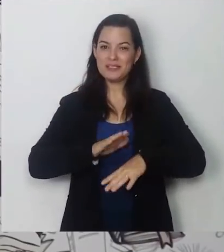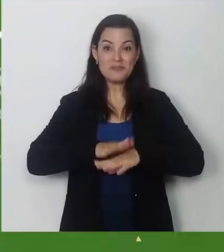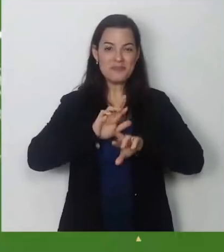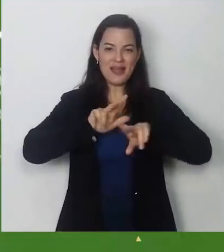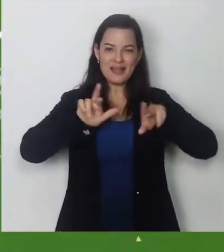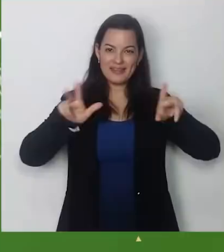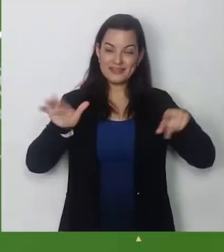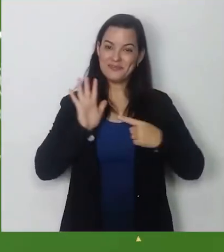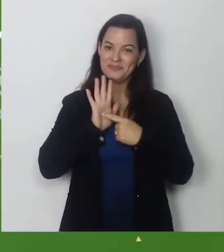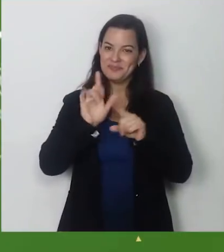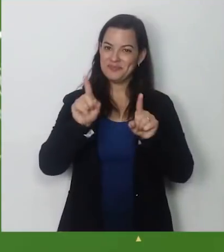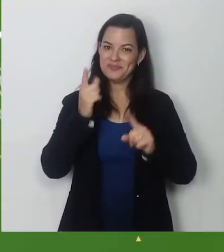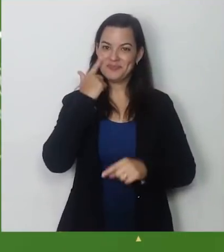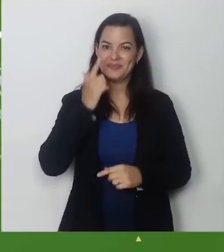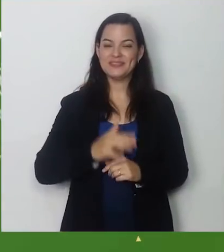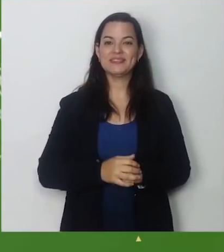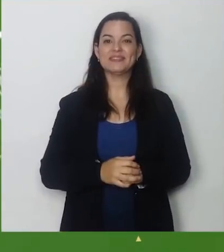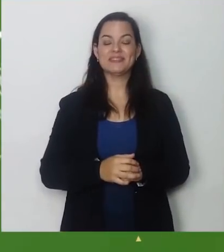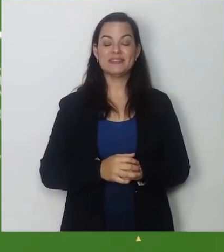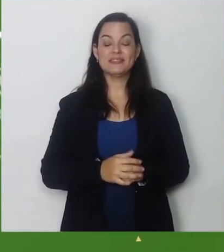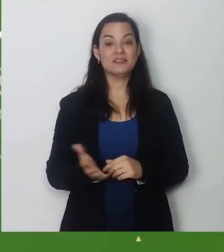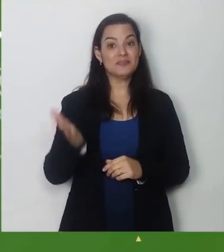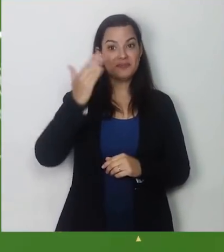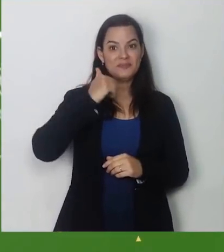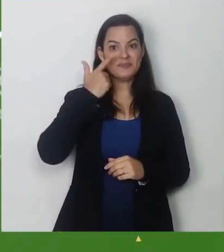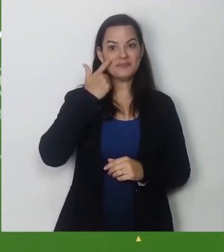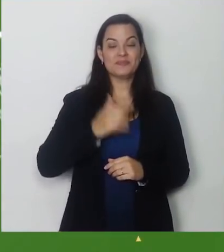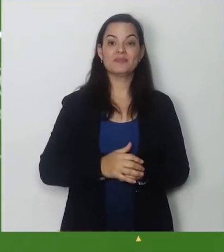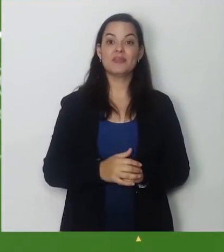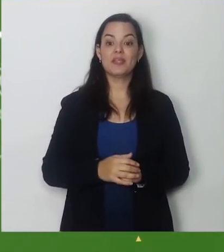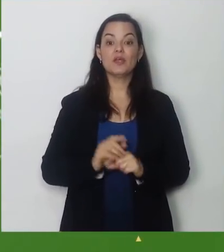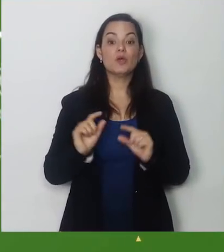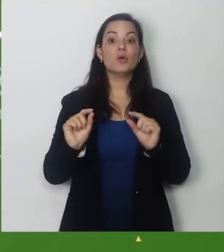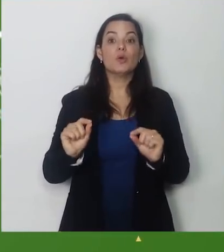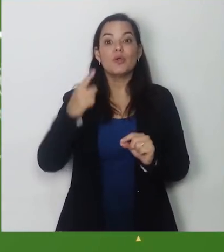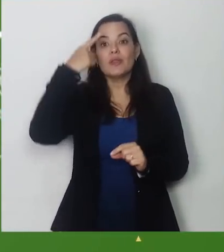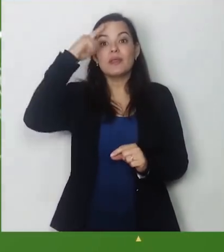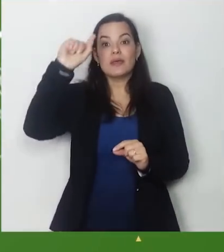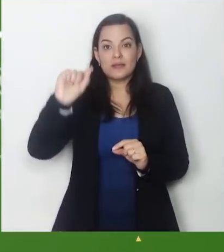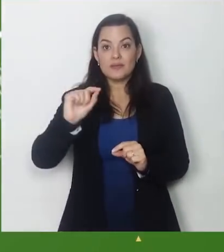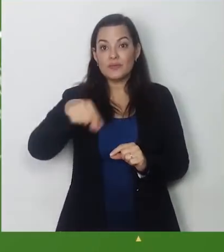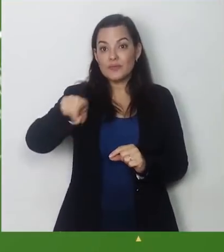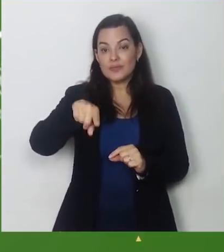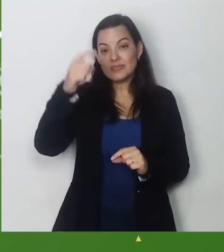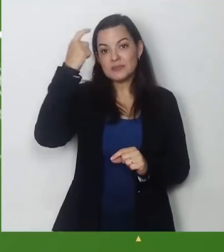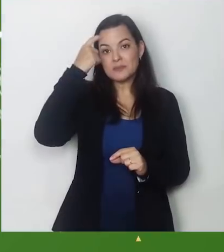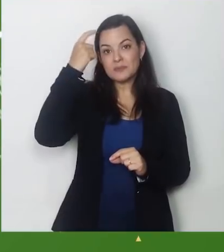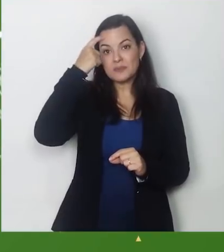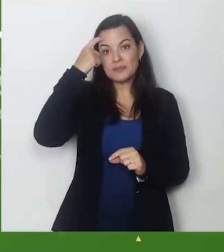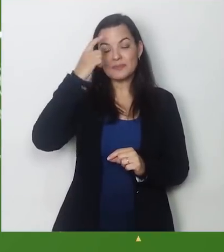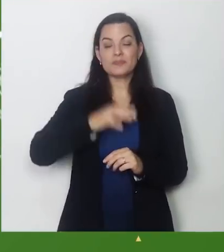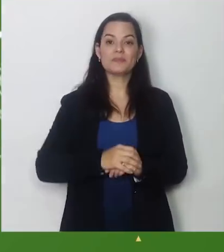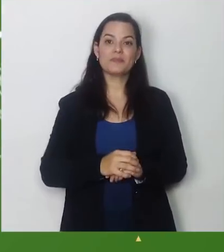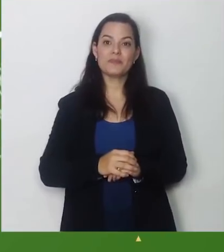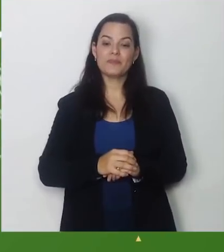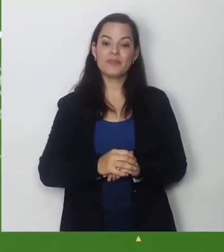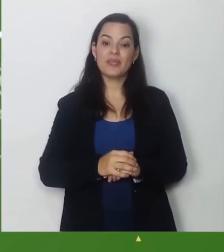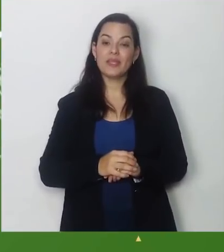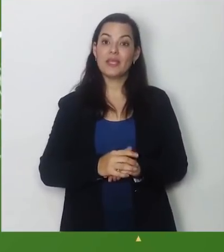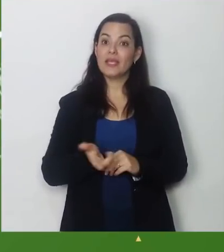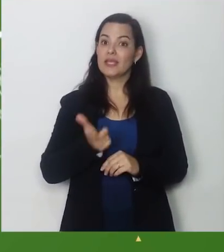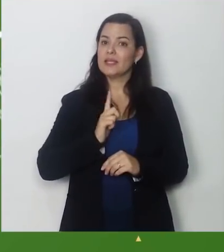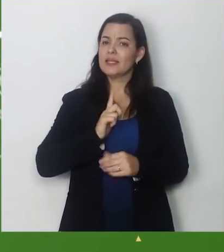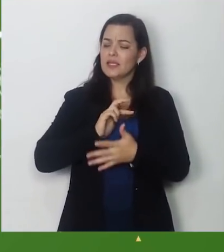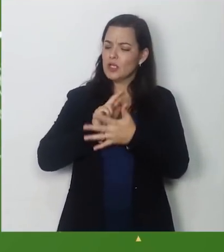comigo! Então vamos lá, turminha. A ideia é que vocês pensem que nós temos